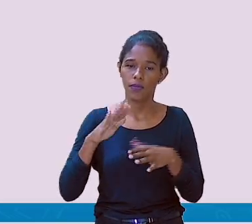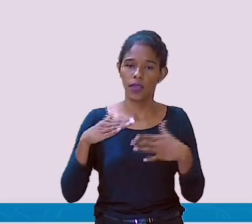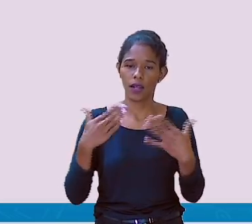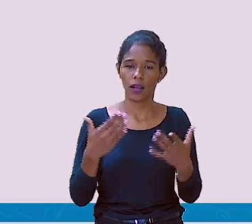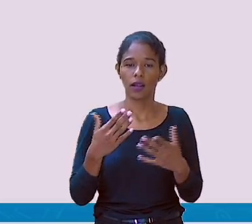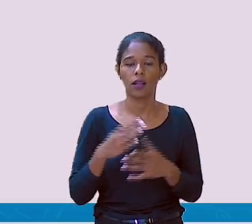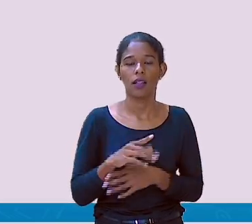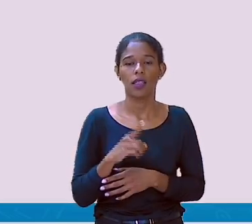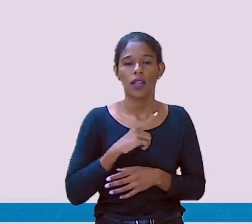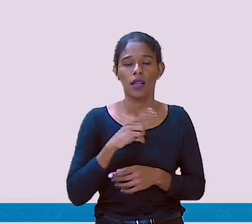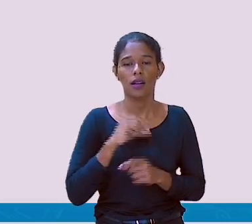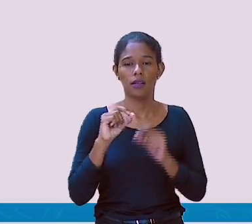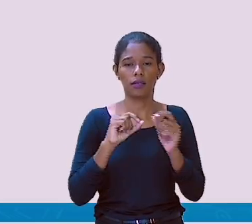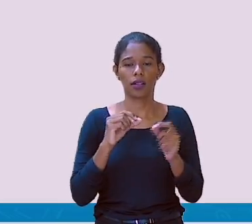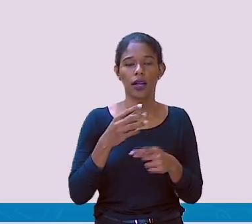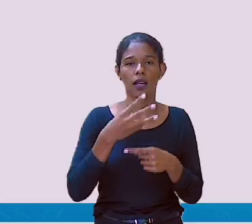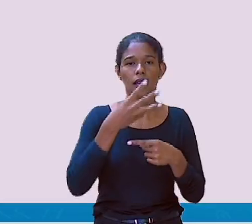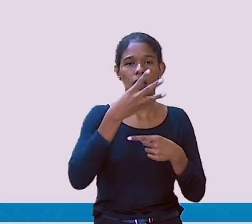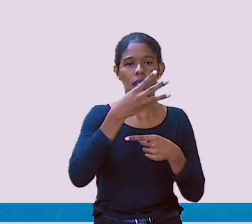300